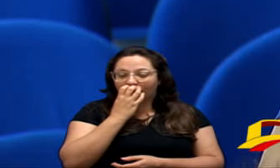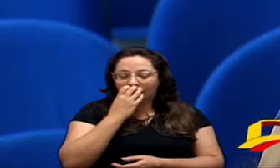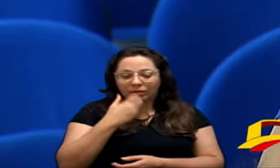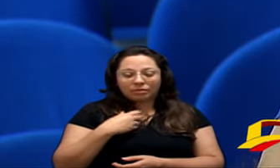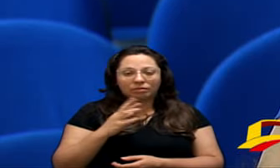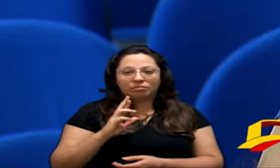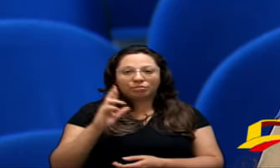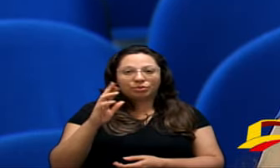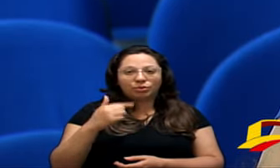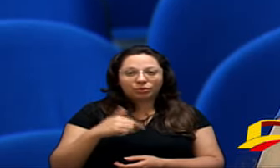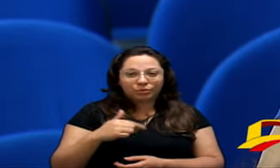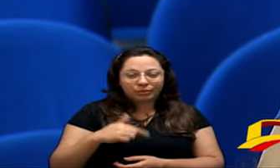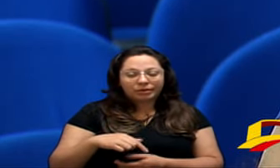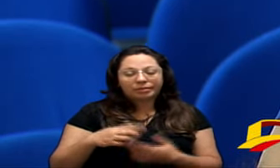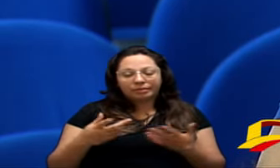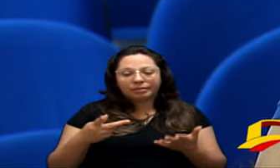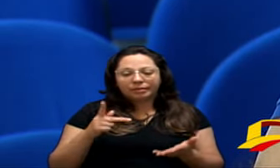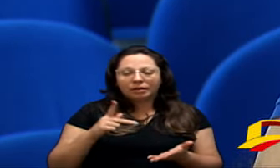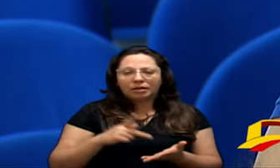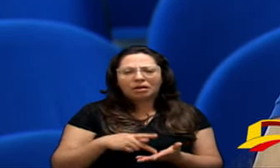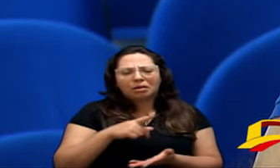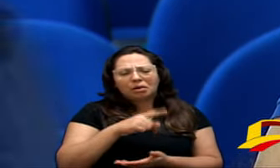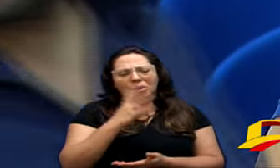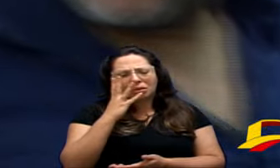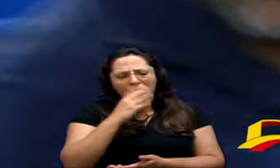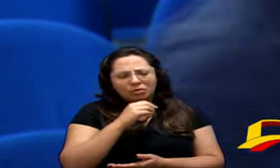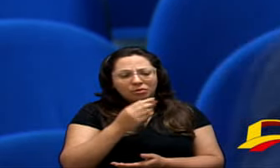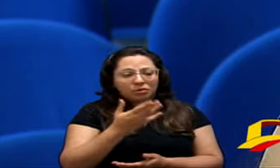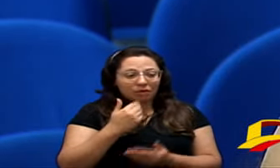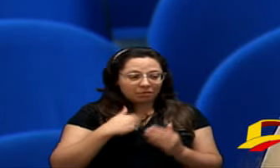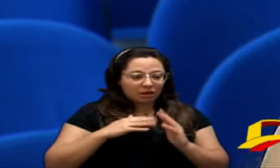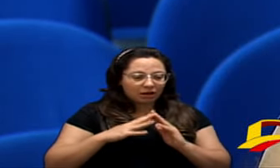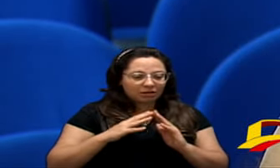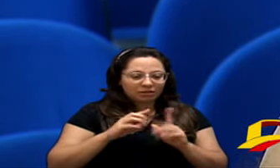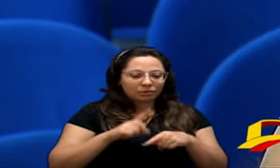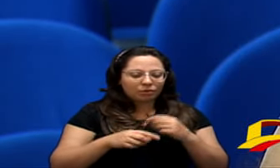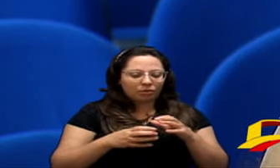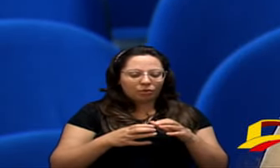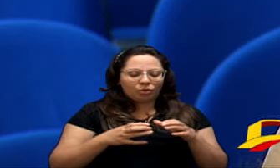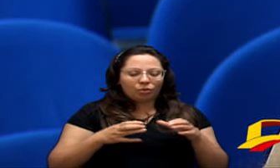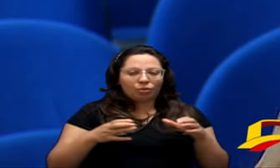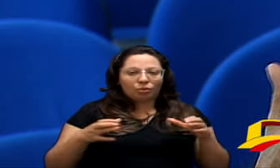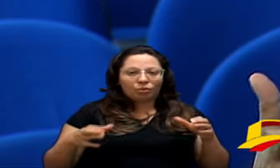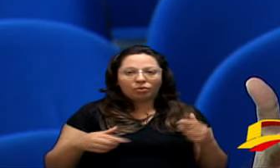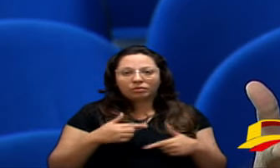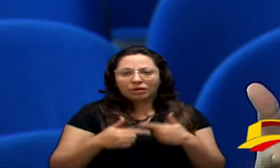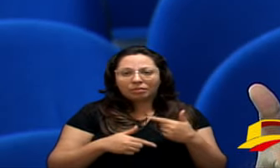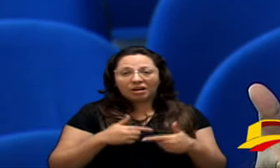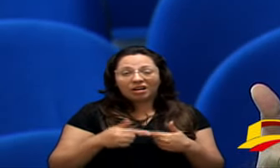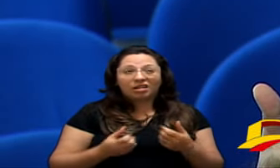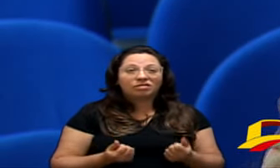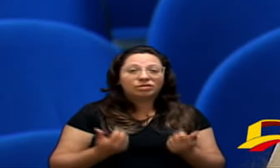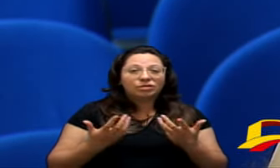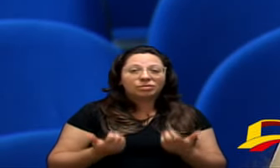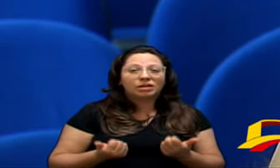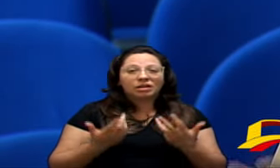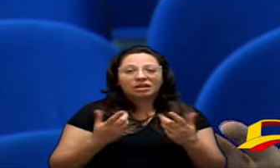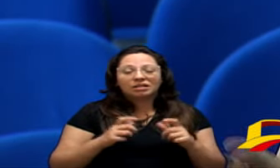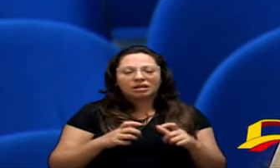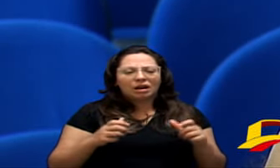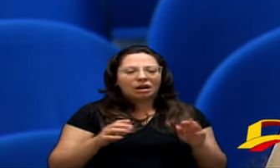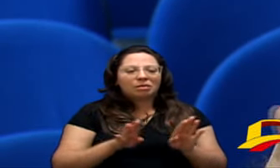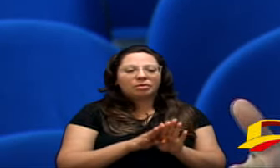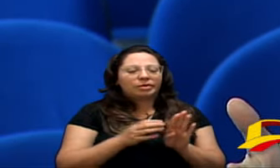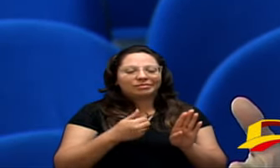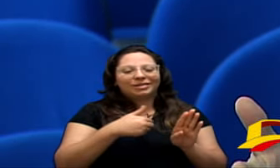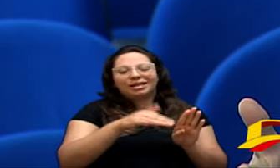uma realidade ai põe lá em casa ele começa a crescer começa a dar trabalho começa a dar despesa Abre o portão e